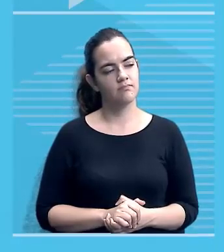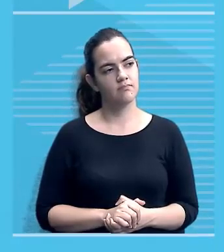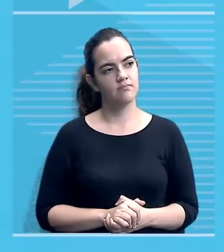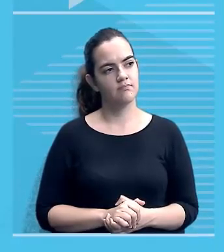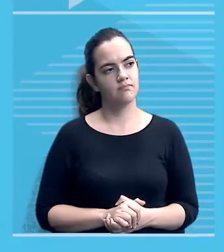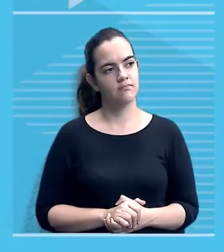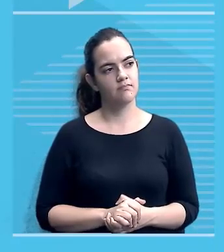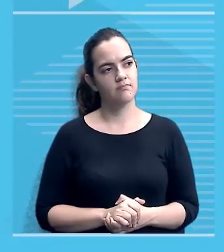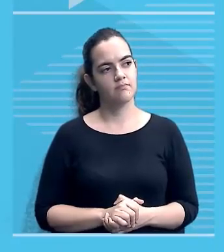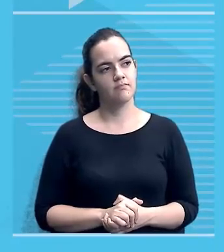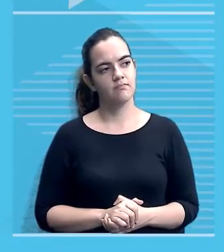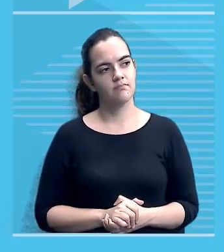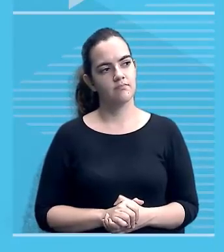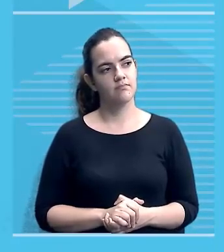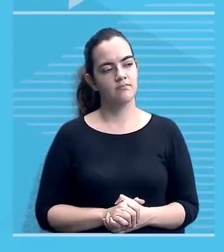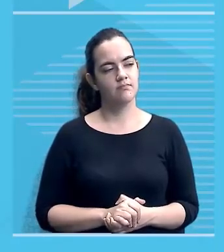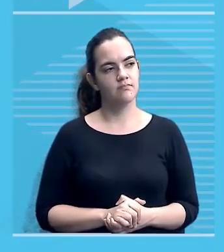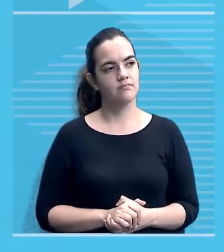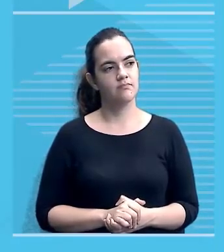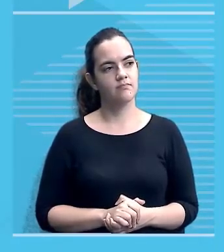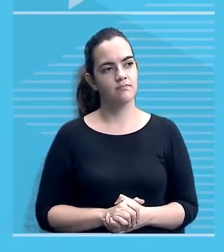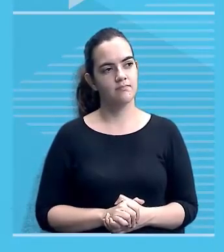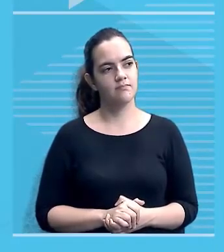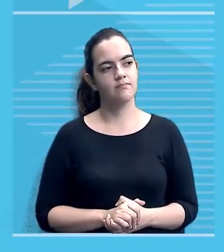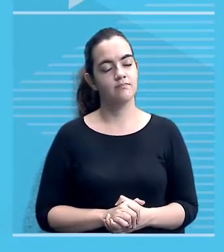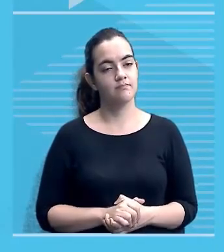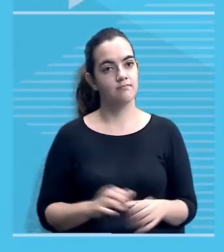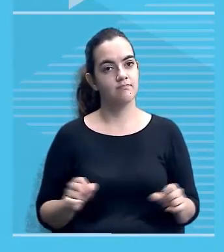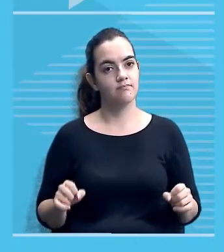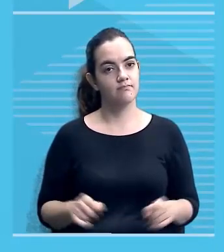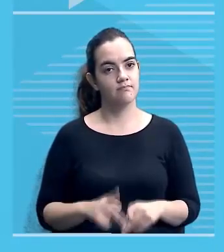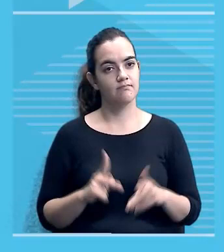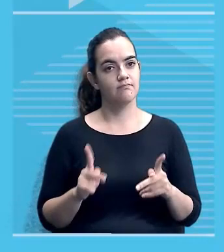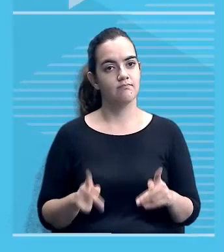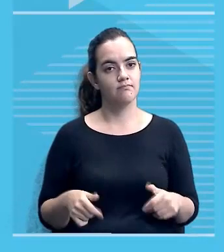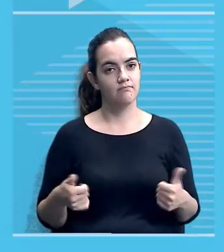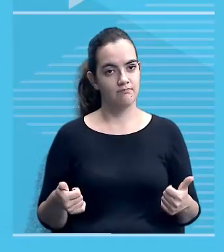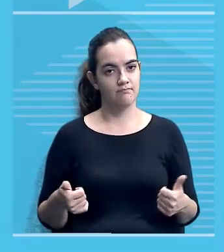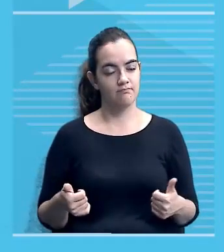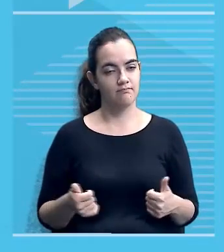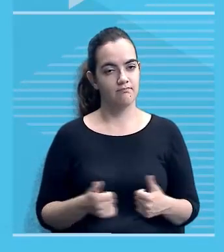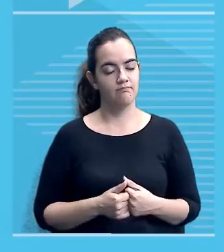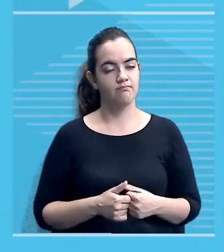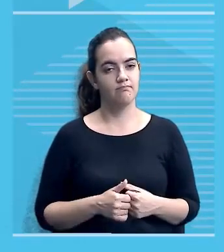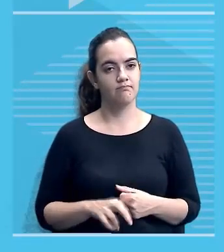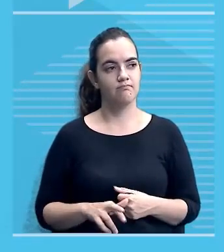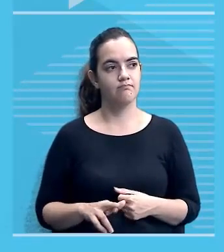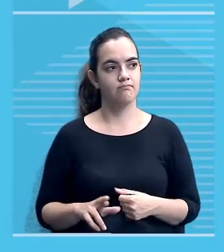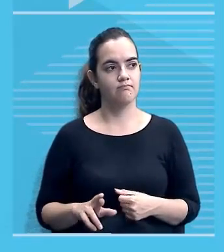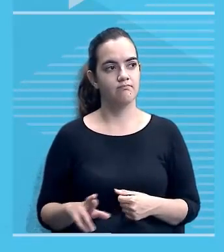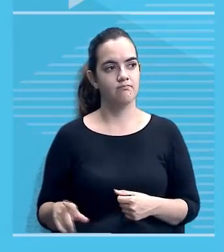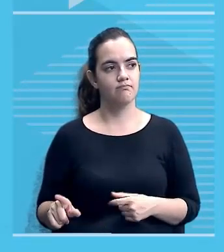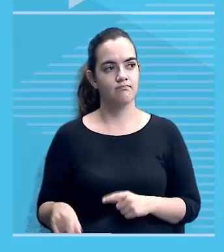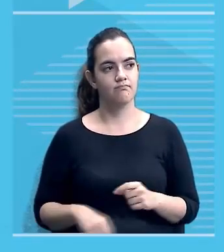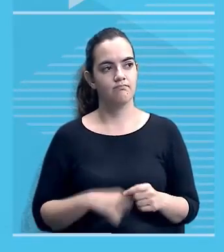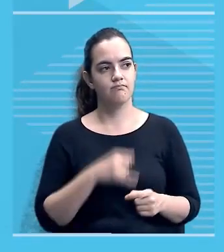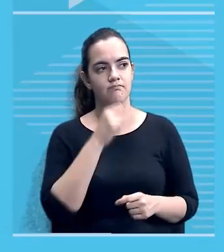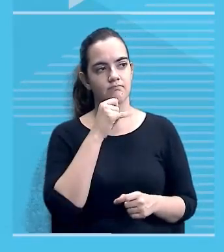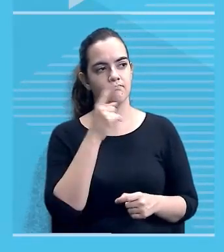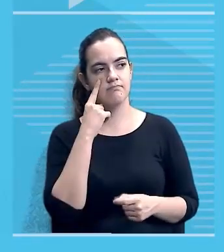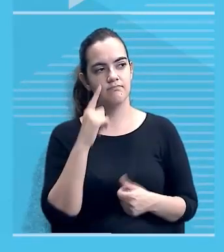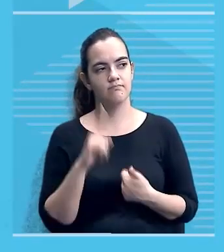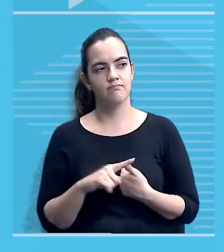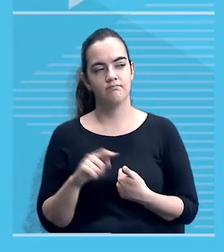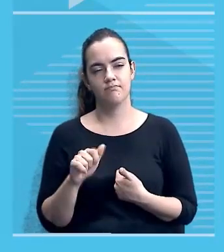conurbação Ok não é o inchaço Urbano inchaço Urbano né quando a população recebe